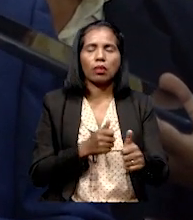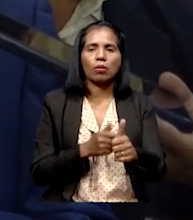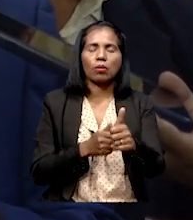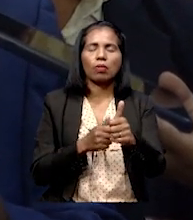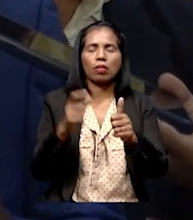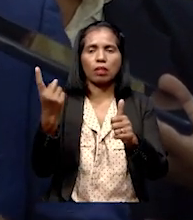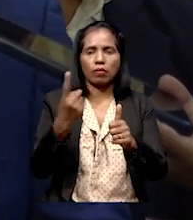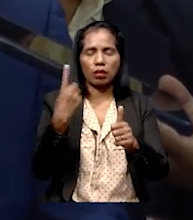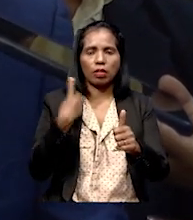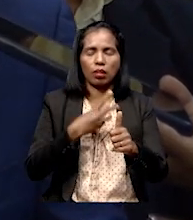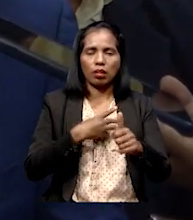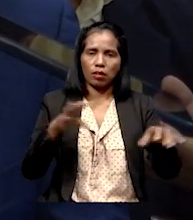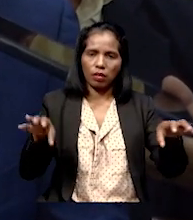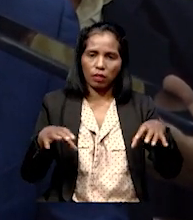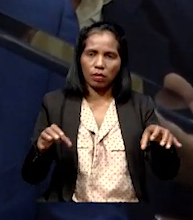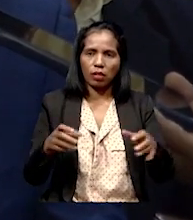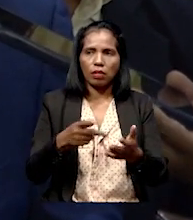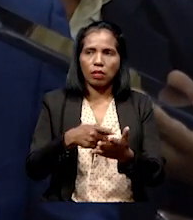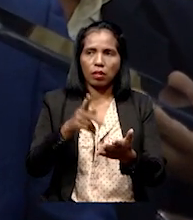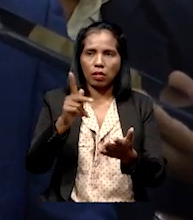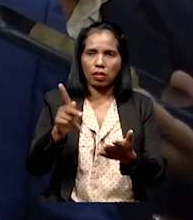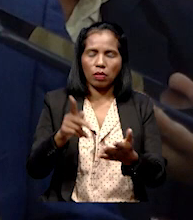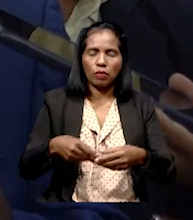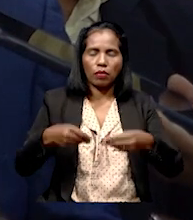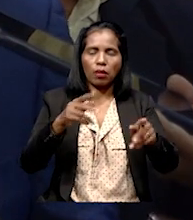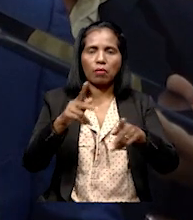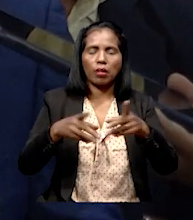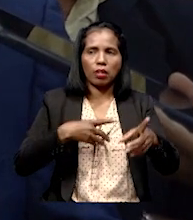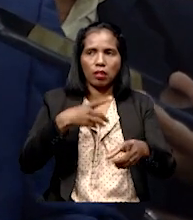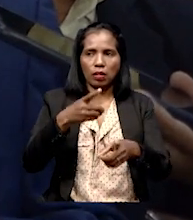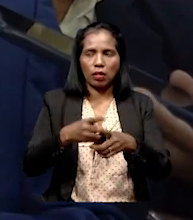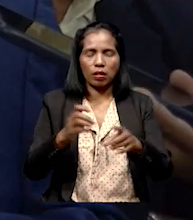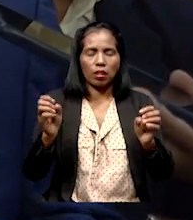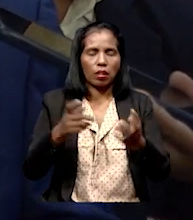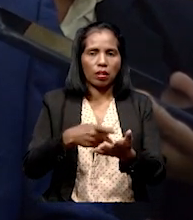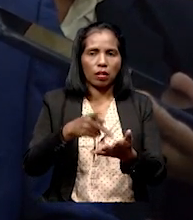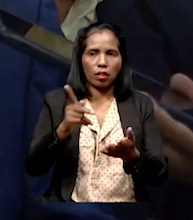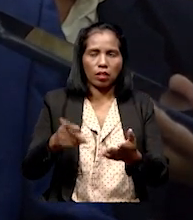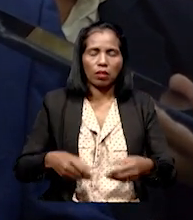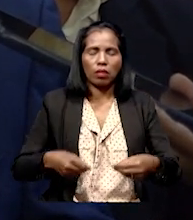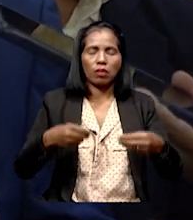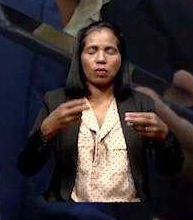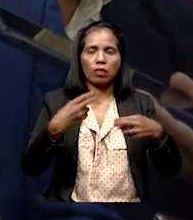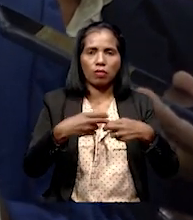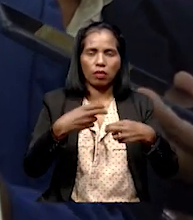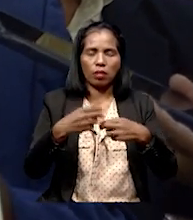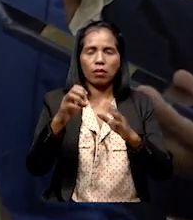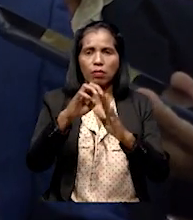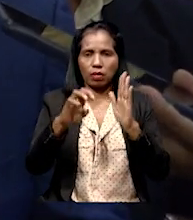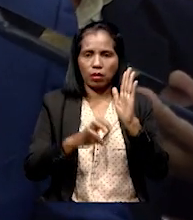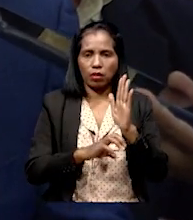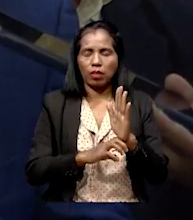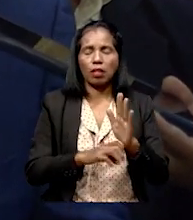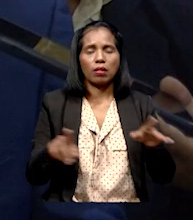tem dever, halo pagamento, foi o direito. Se lá halo lá cumpre, maka for prejuízo vai estar.